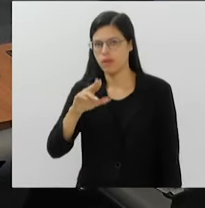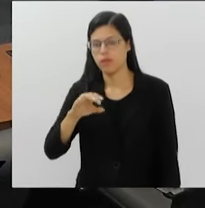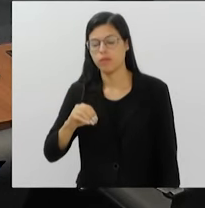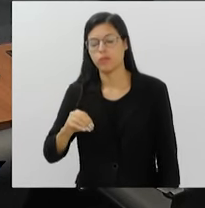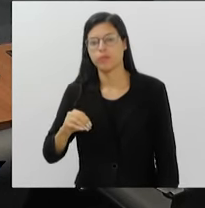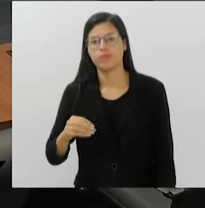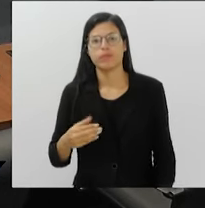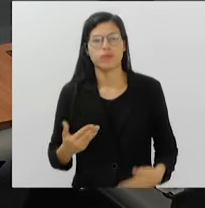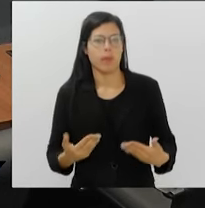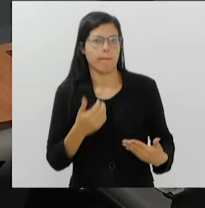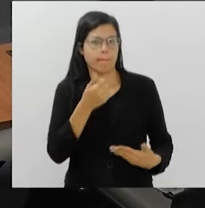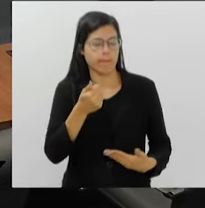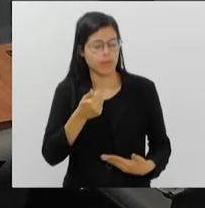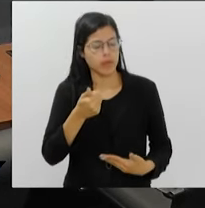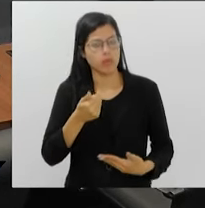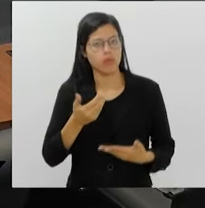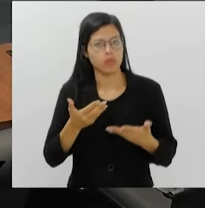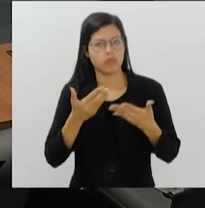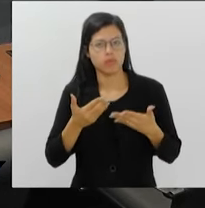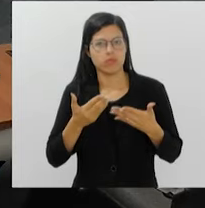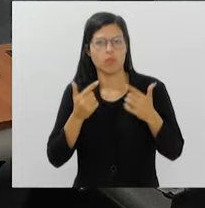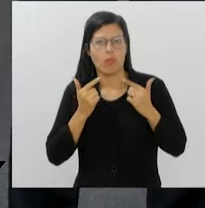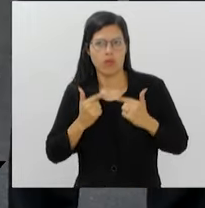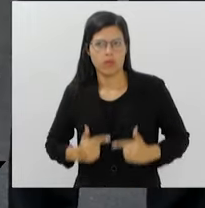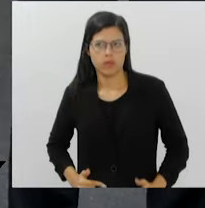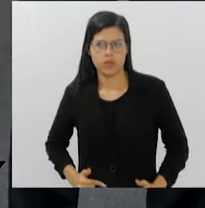PSOL na indicação legislativa número